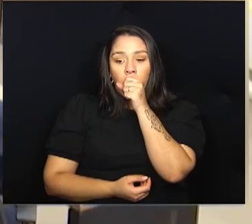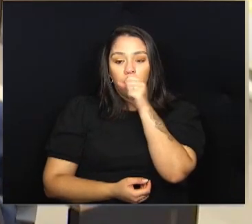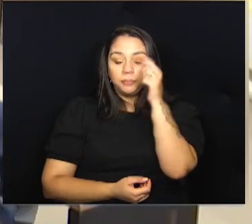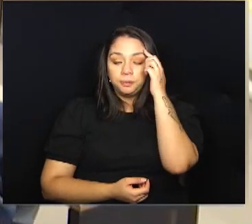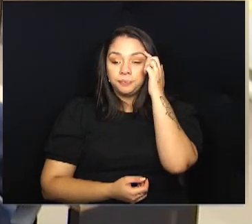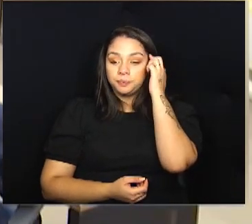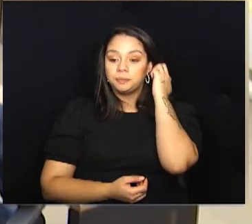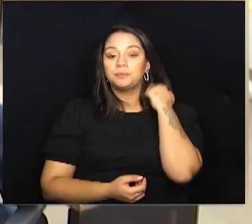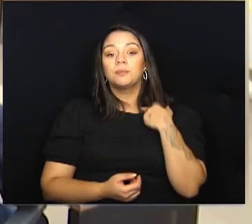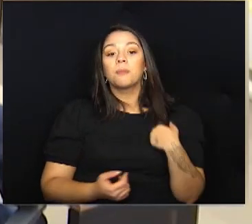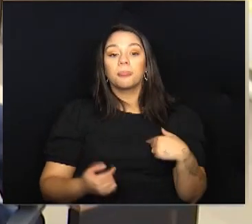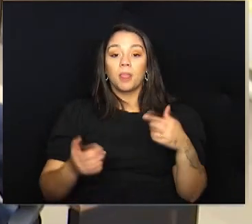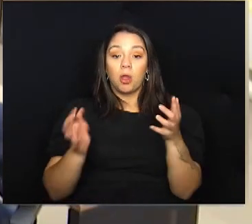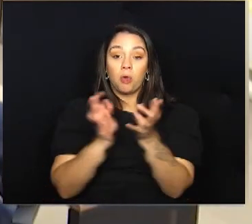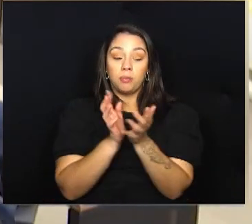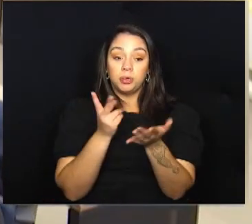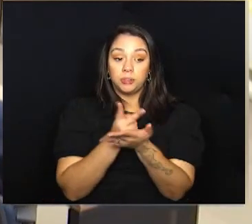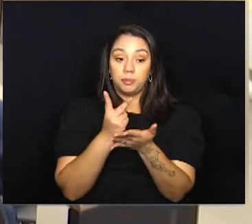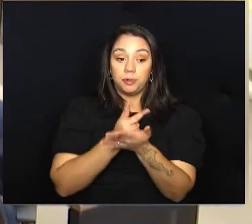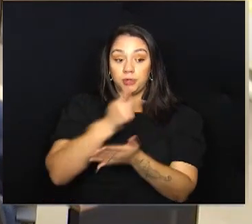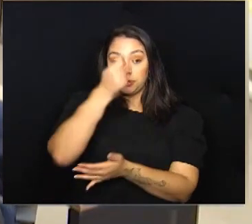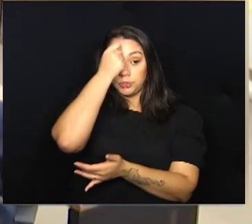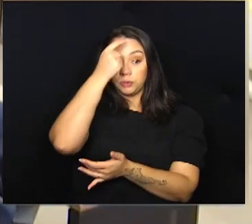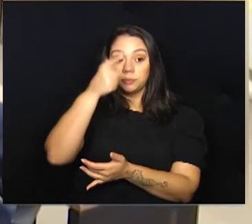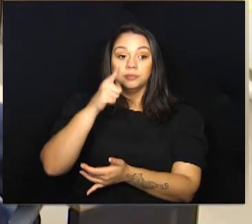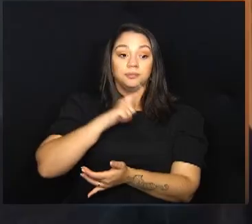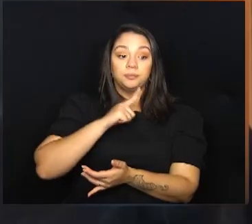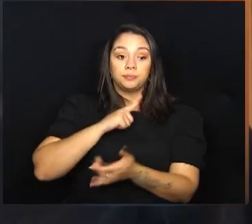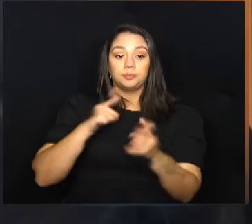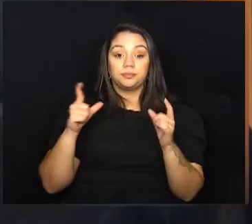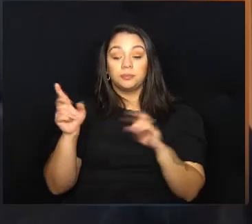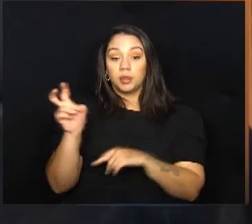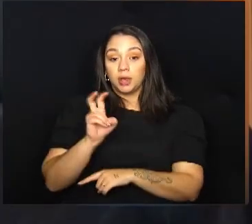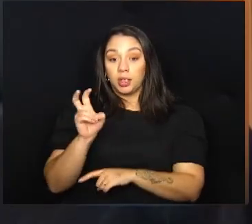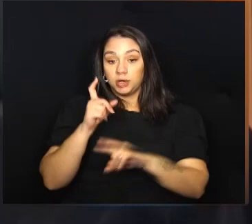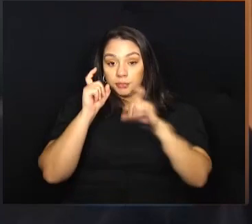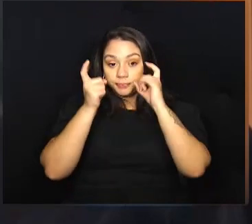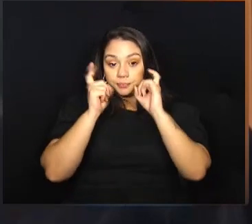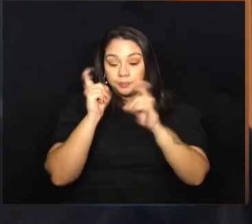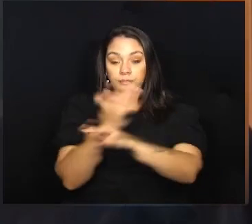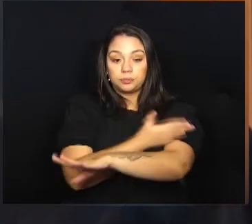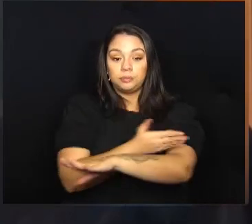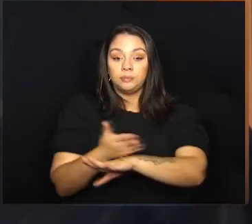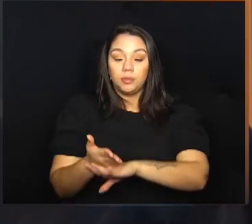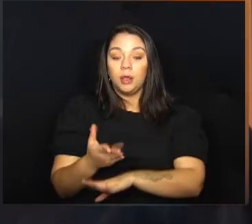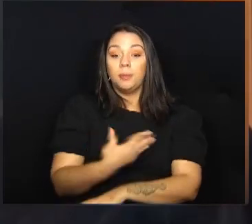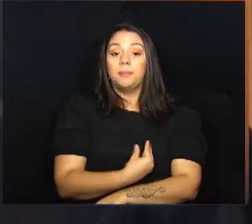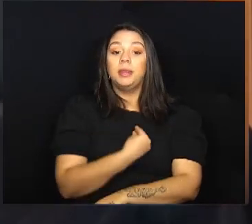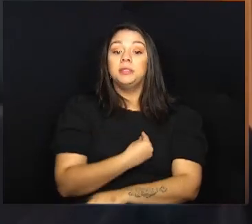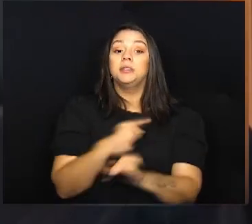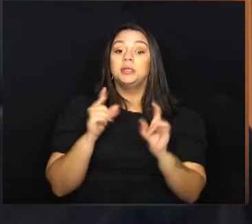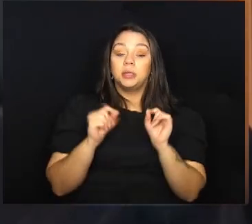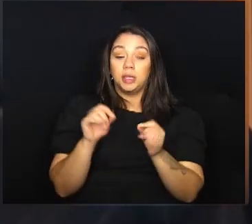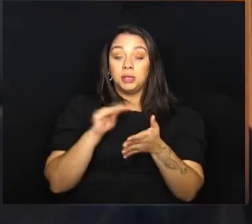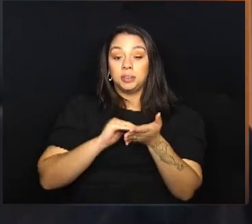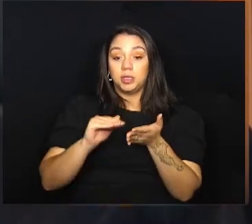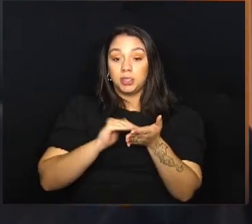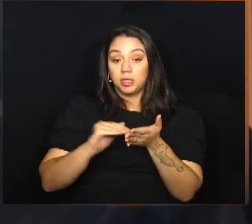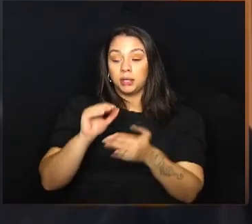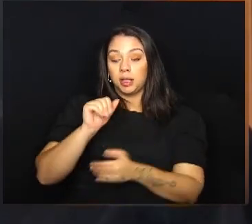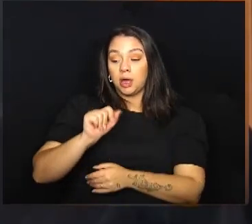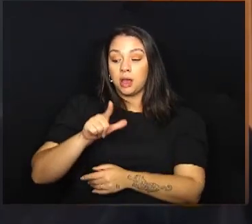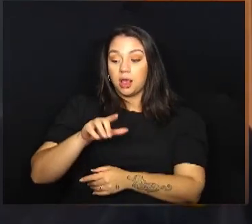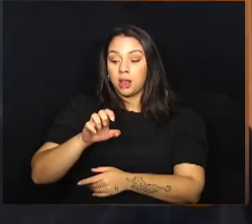A Comissão Permanente de Cultura realizou sua 5ª reunião ordinária com a presença da secretária